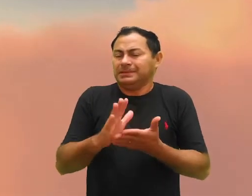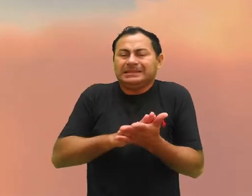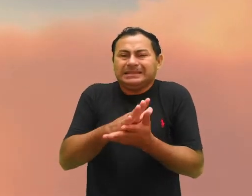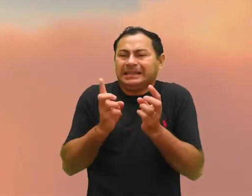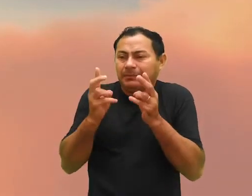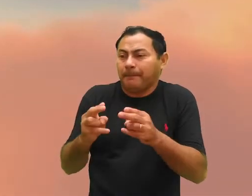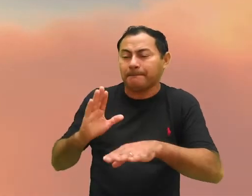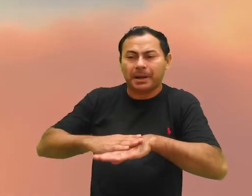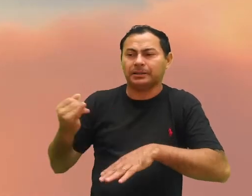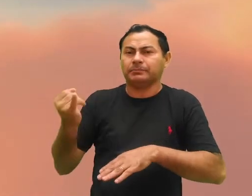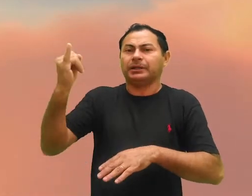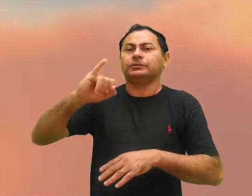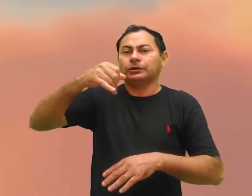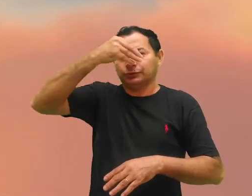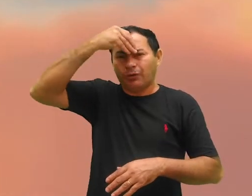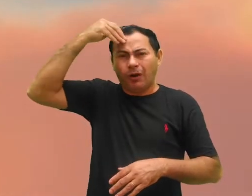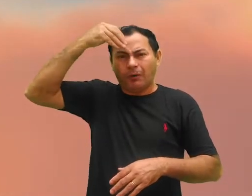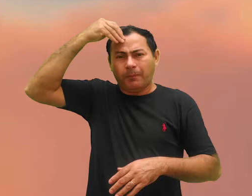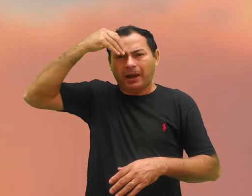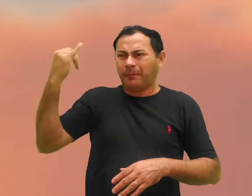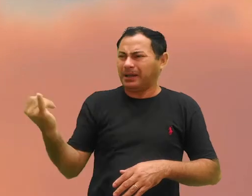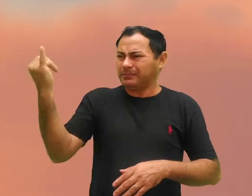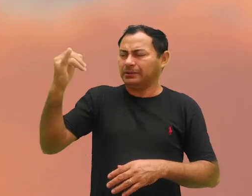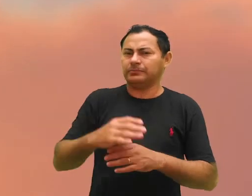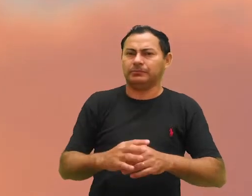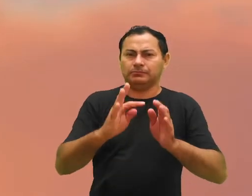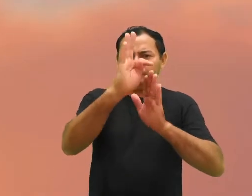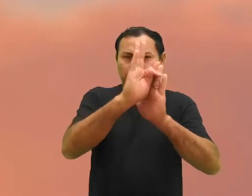mulher não surgiu ninguém maior do que João